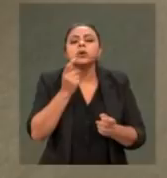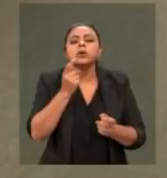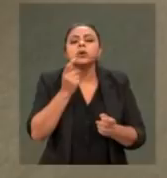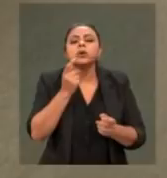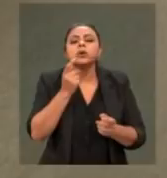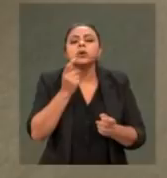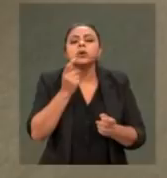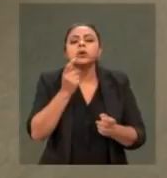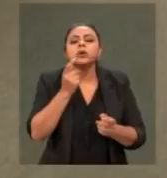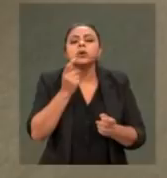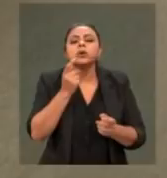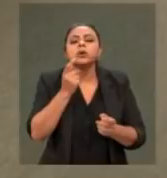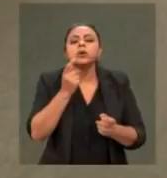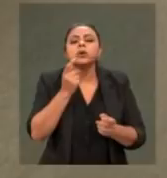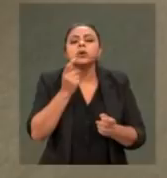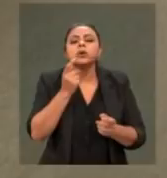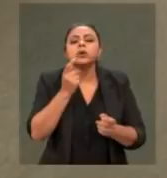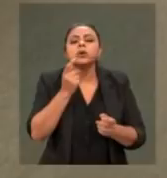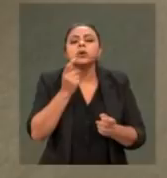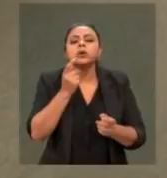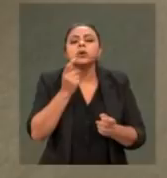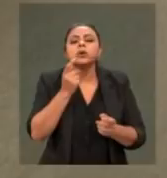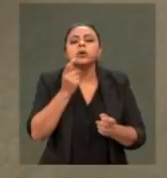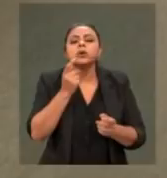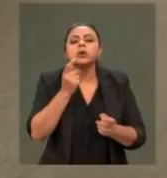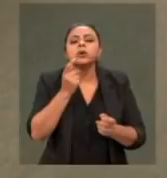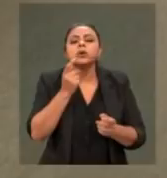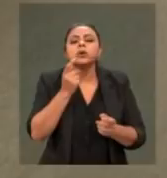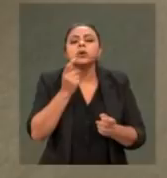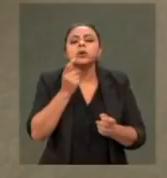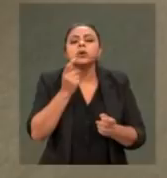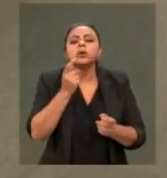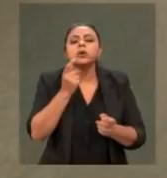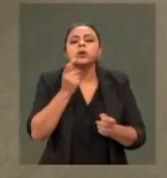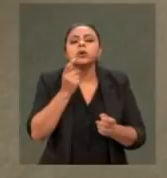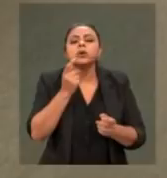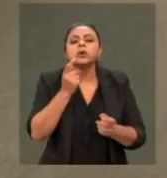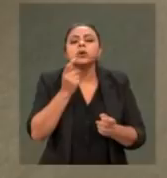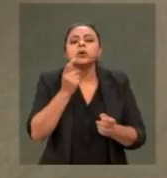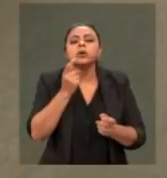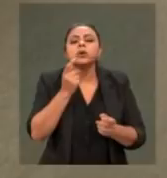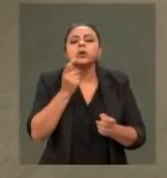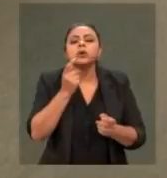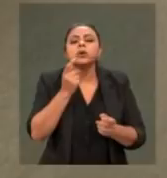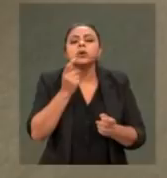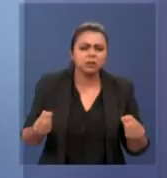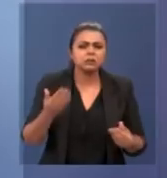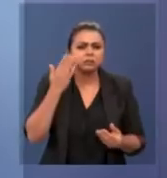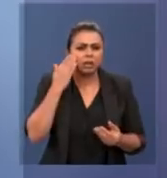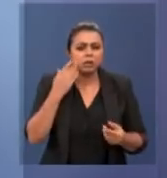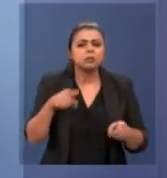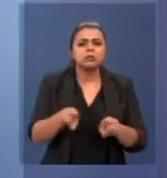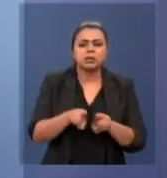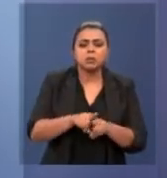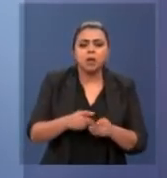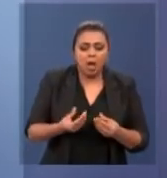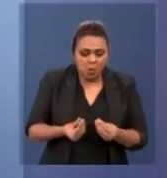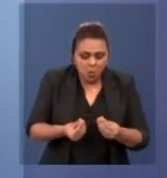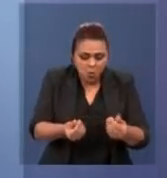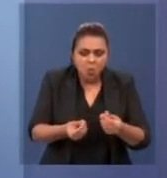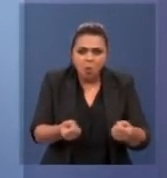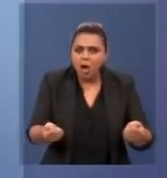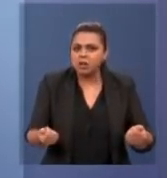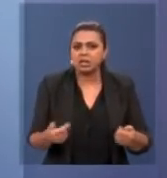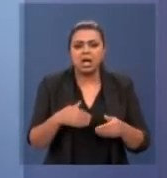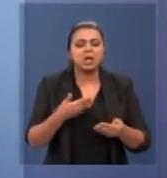questão de impostos o brasileiro já tem uma carga tributária excessiva é é a má qualidade dos serviços de forma